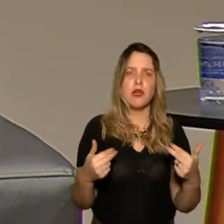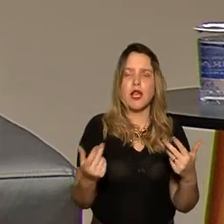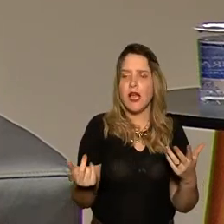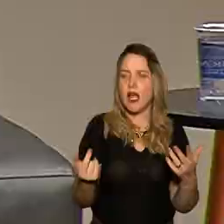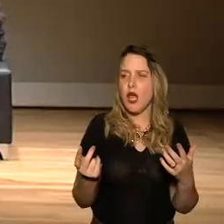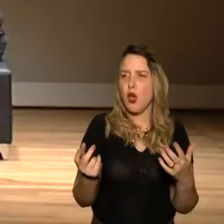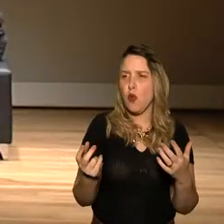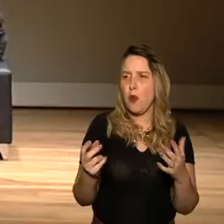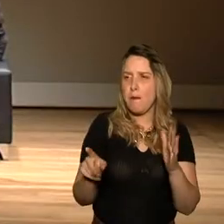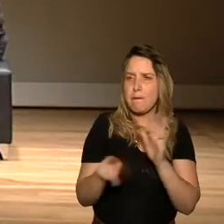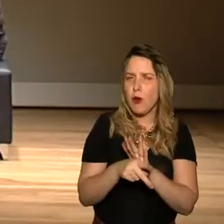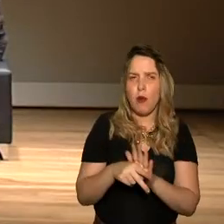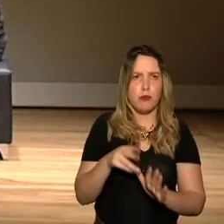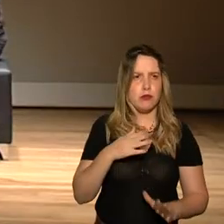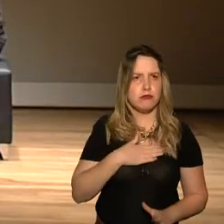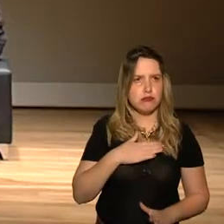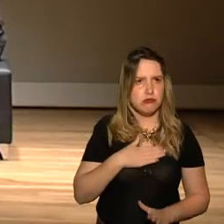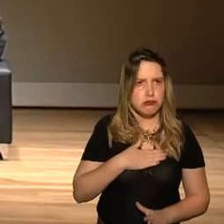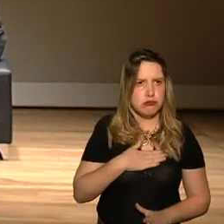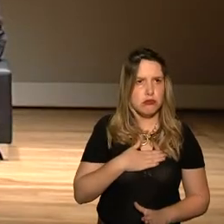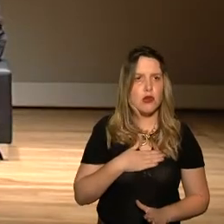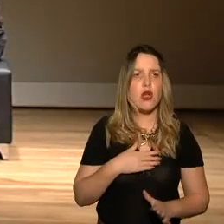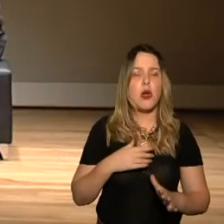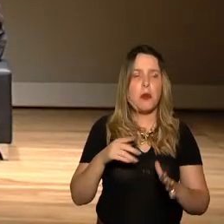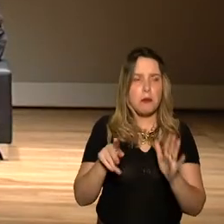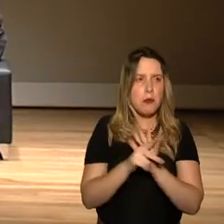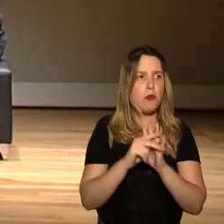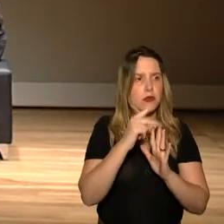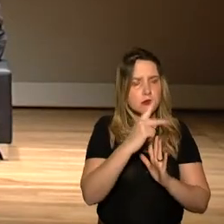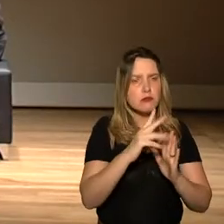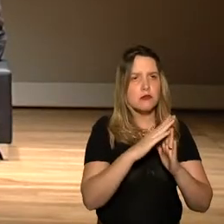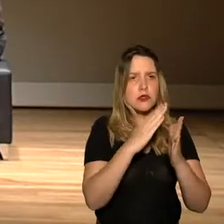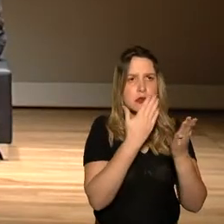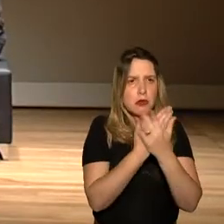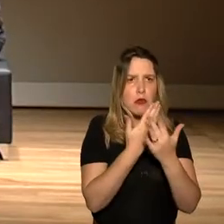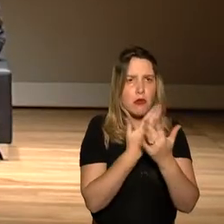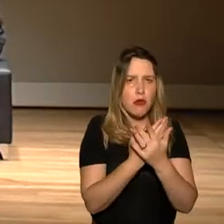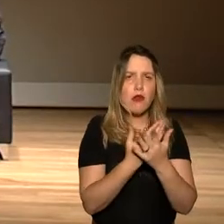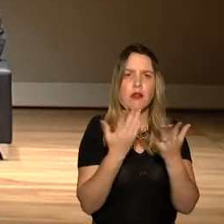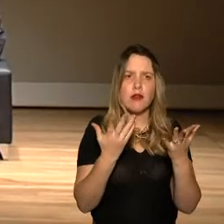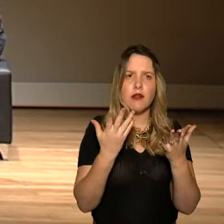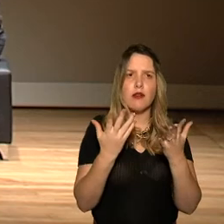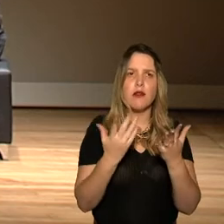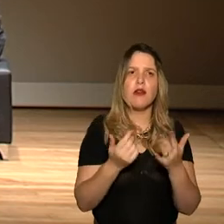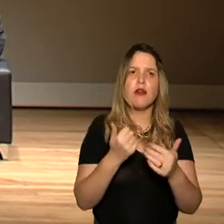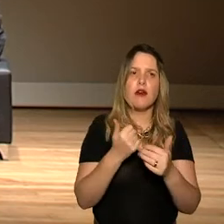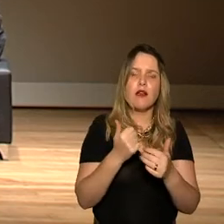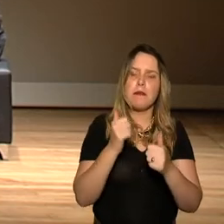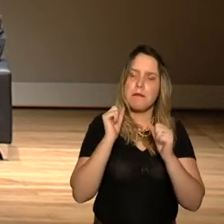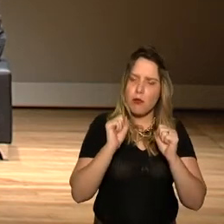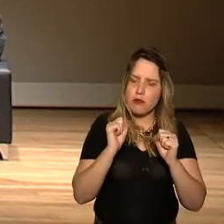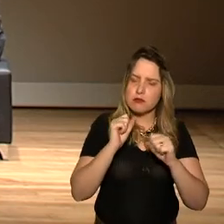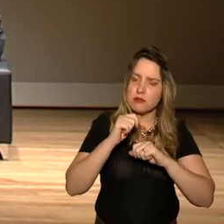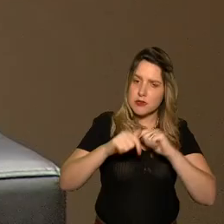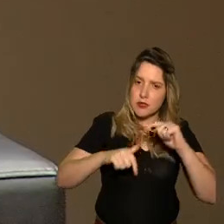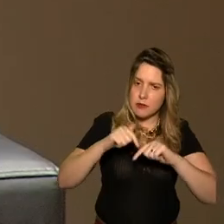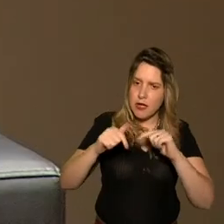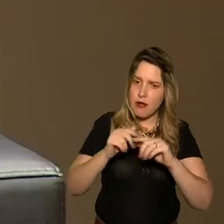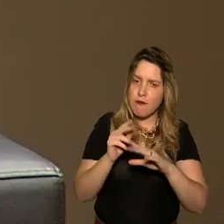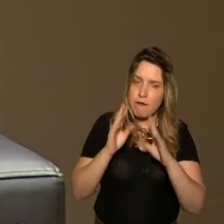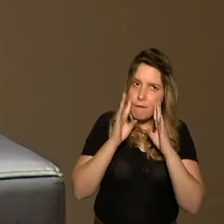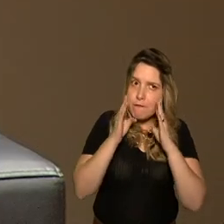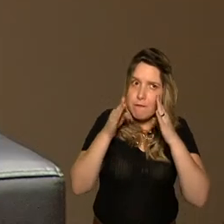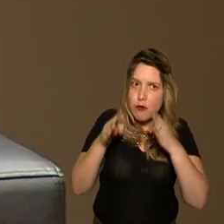voltadas professor para que o professor ele tem os elementos e que ele também possa trabalhar junto com seus alunos